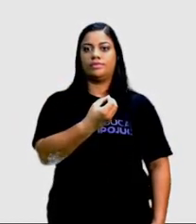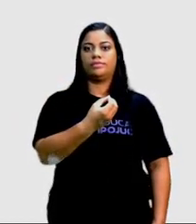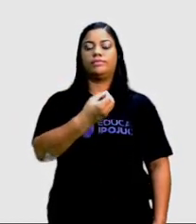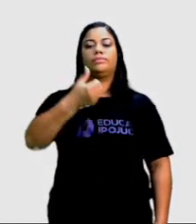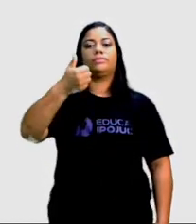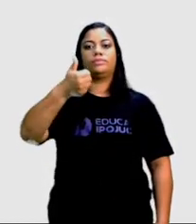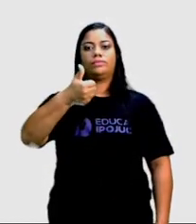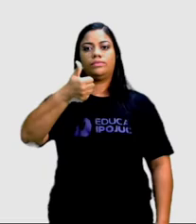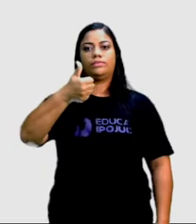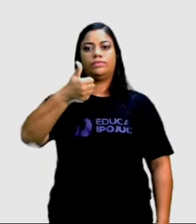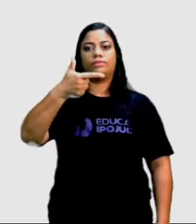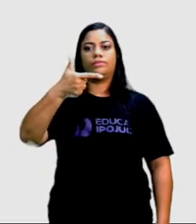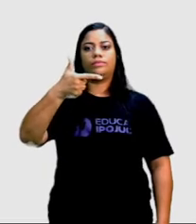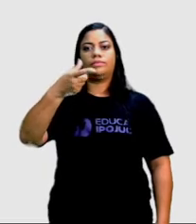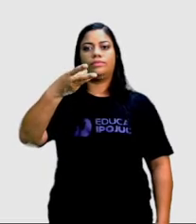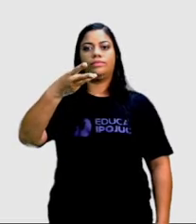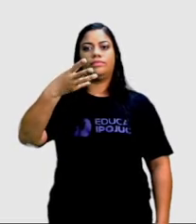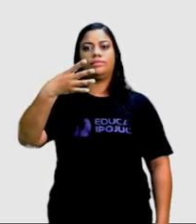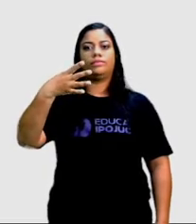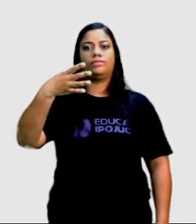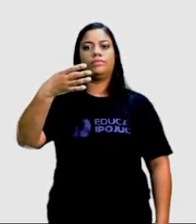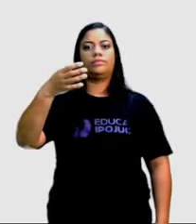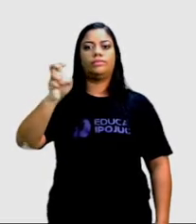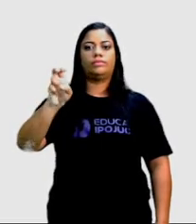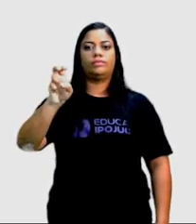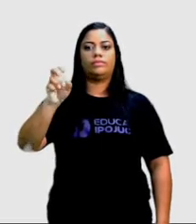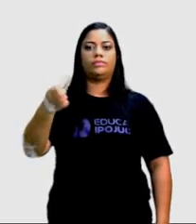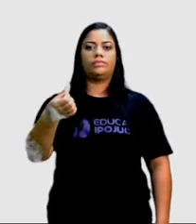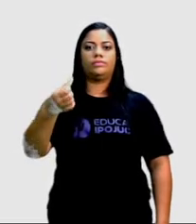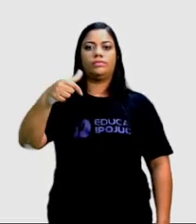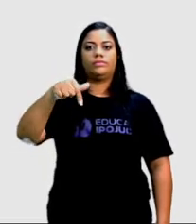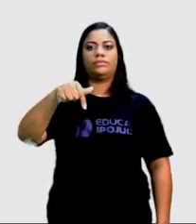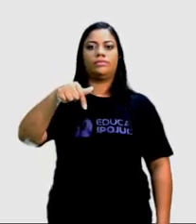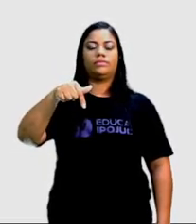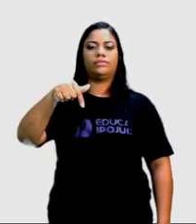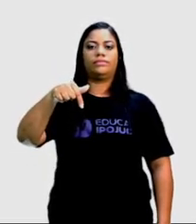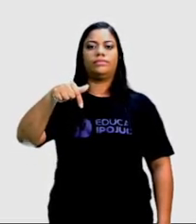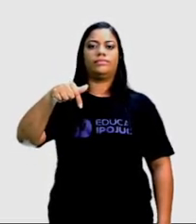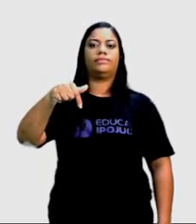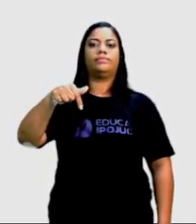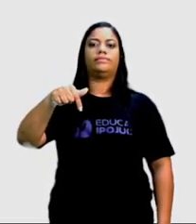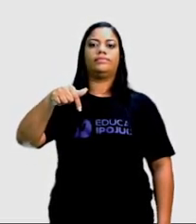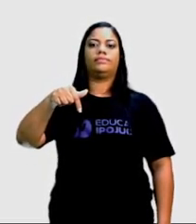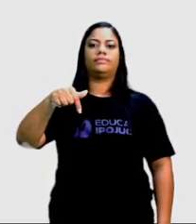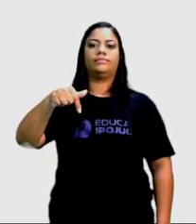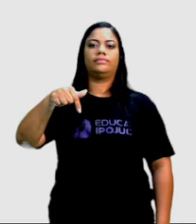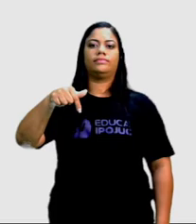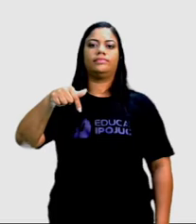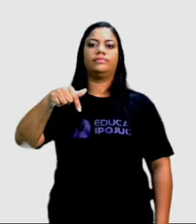número 1, 2, 3, 4, 5, 6 e 7.